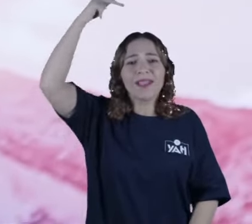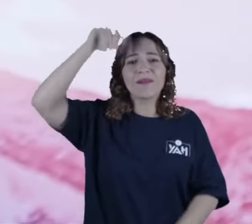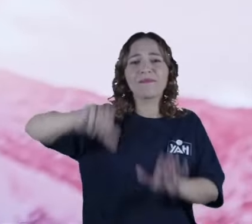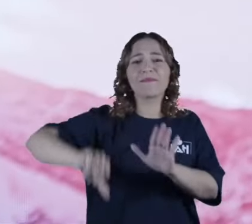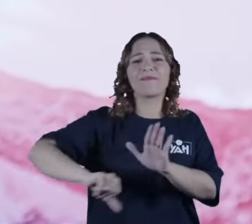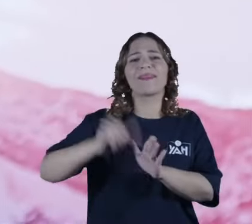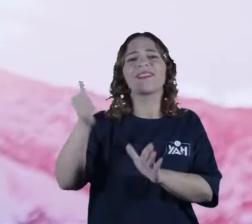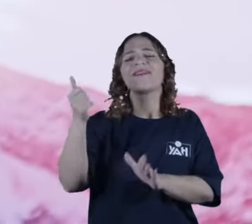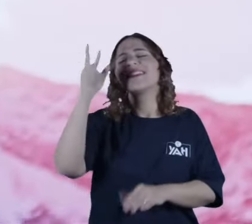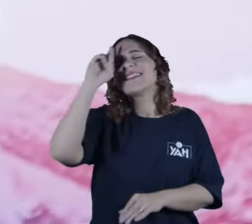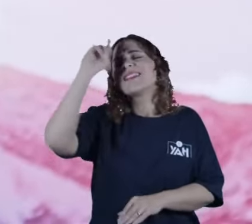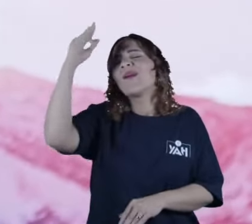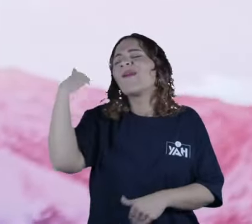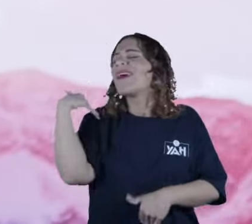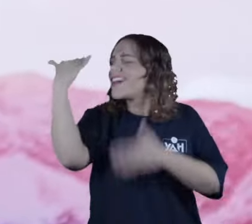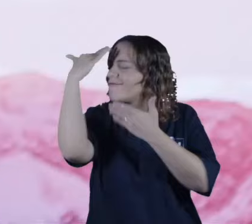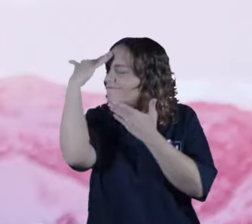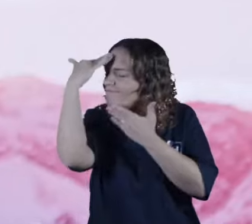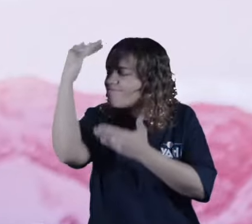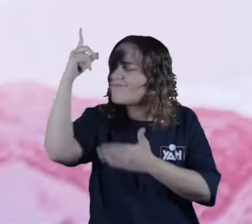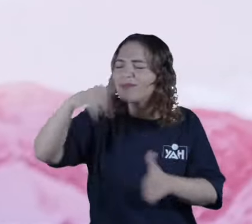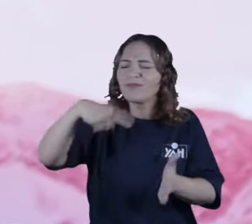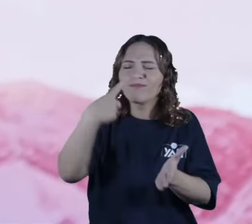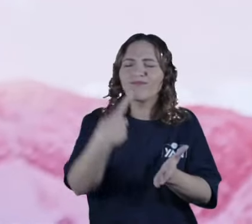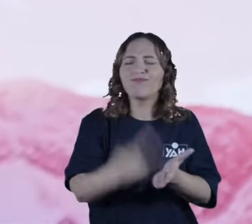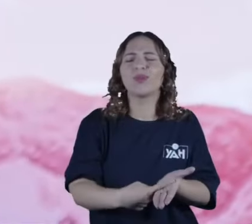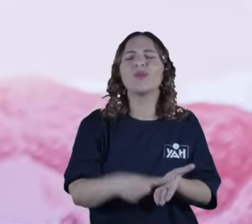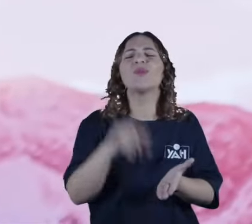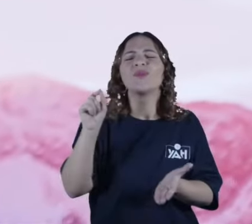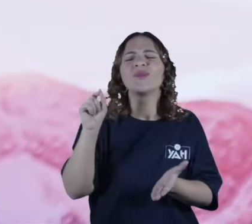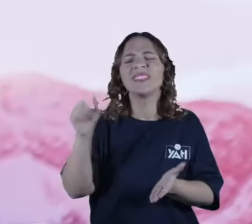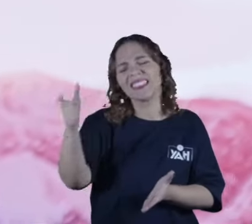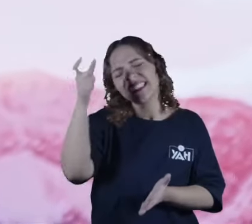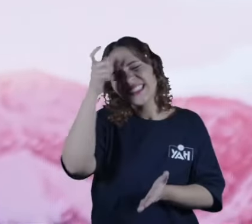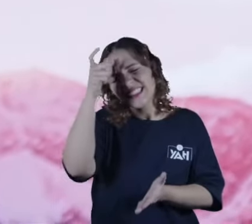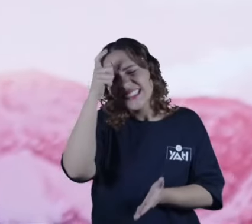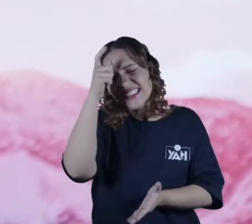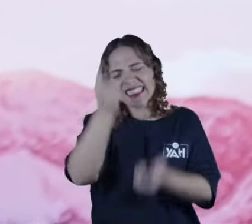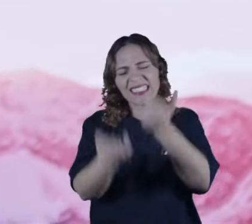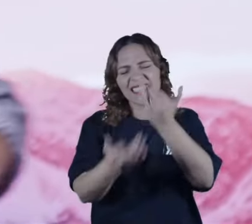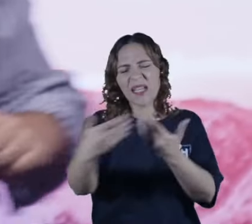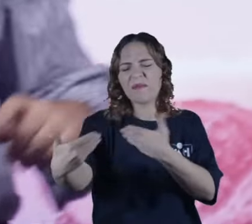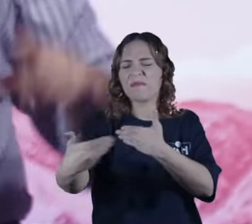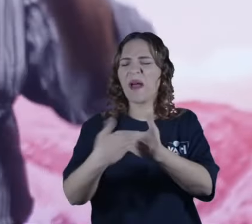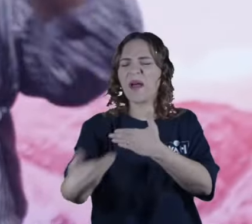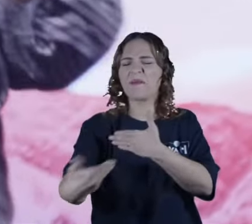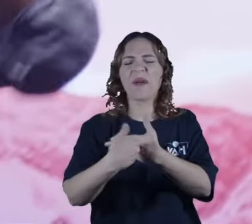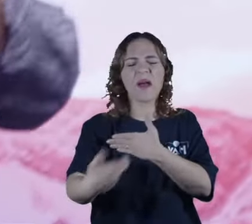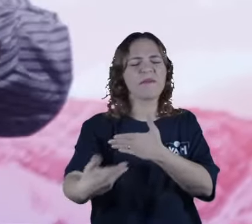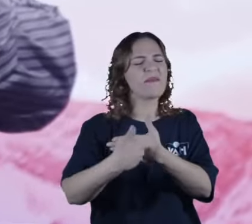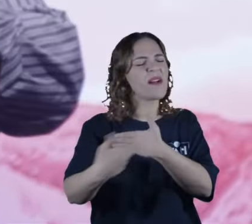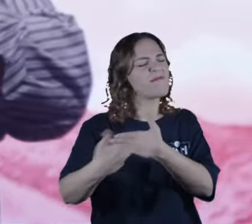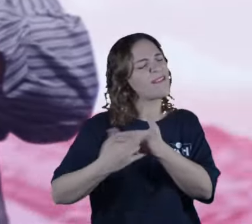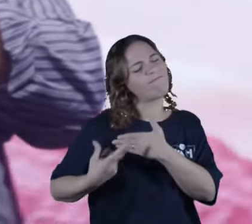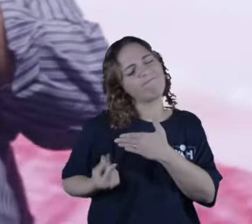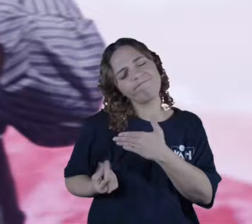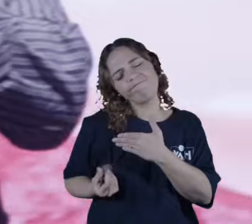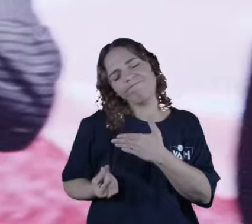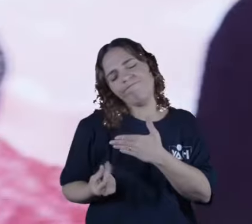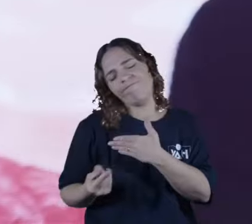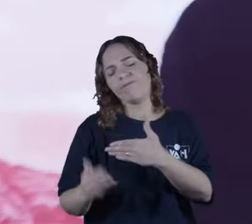Senhor, eu te agradeço pela promessa de que as portas do inferno não prevalecerão contra a tua igreja.